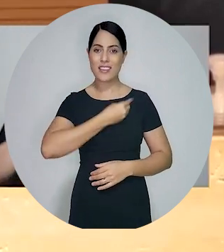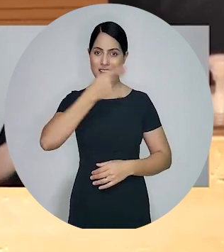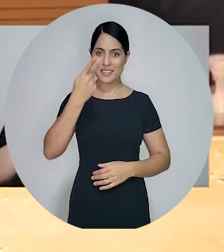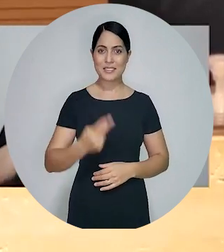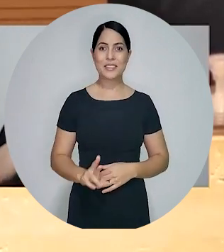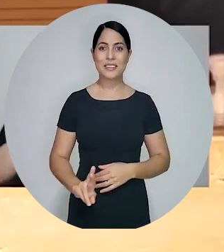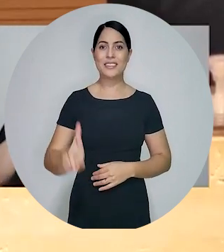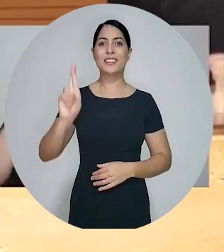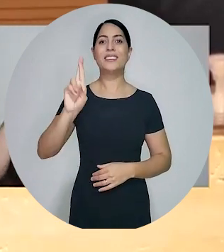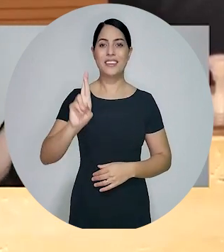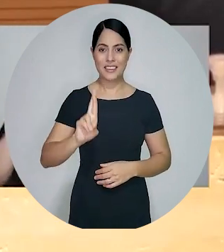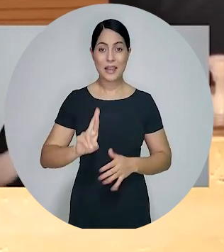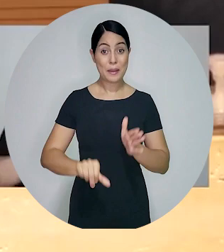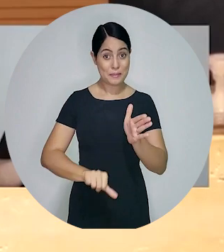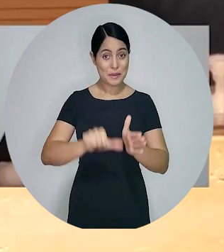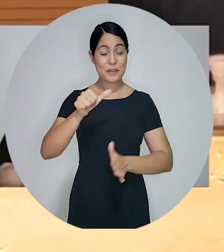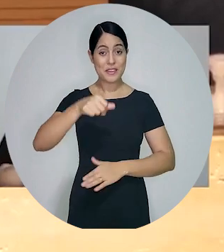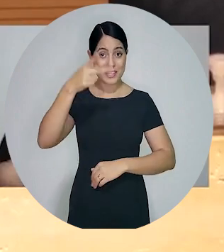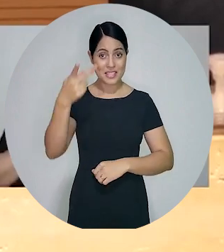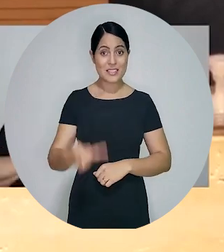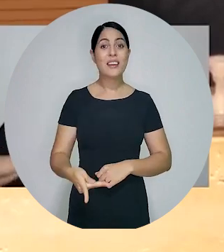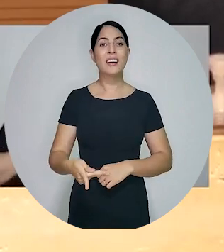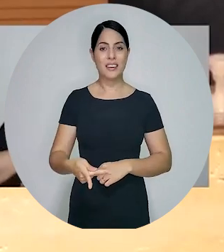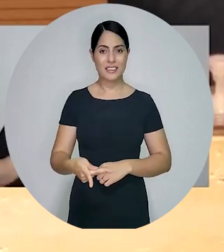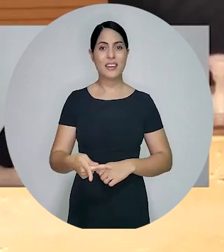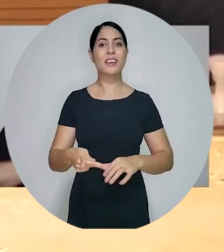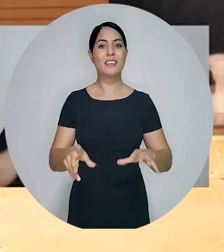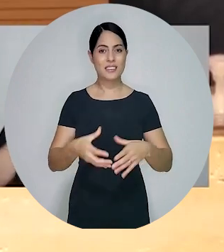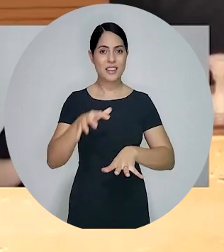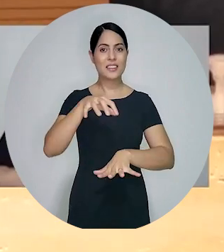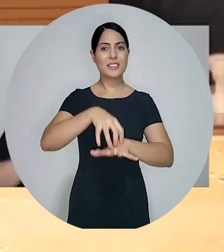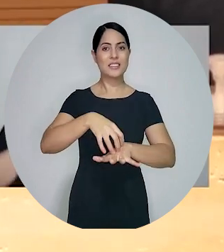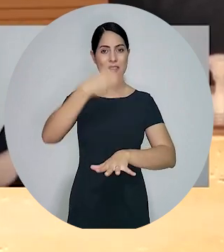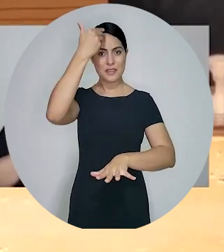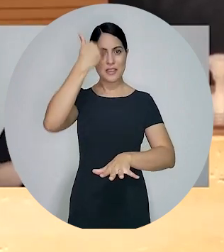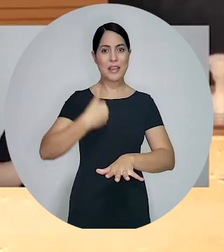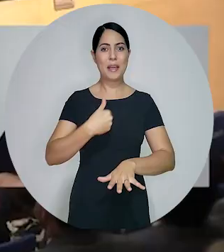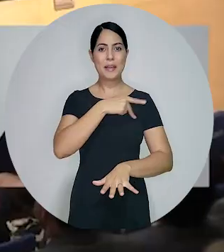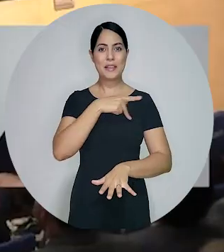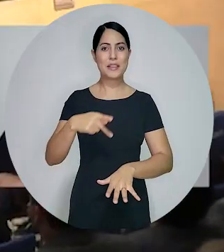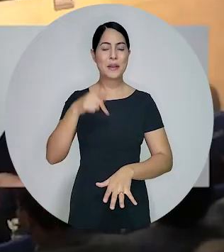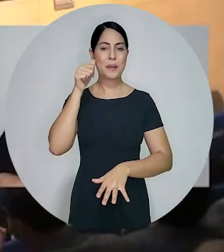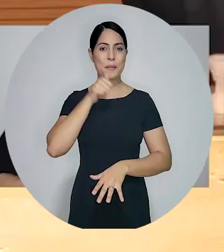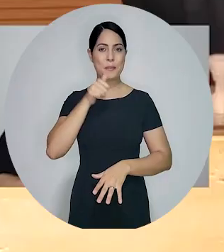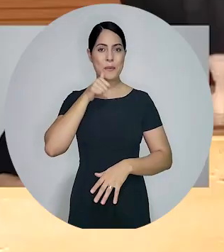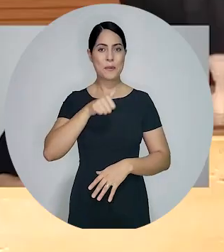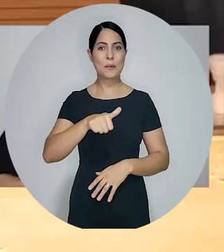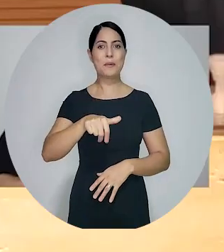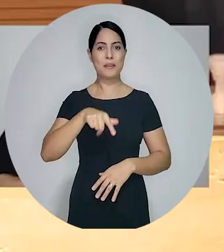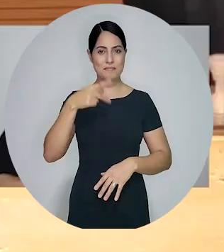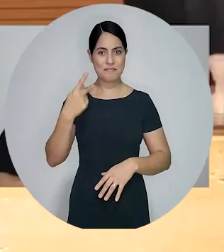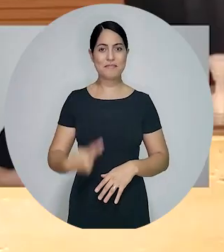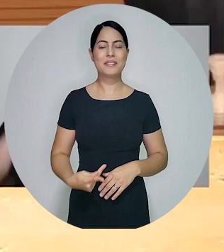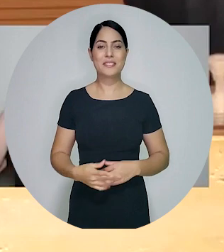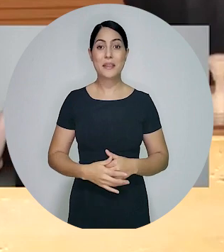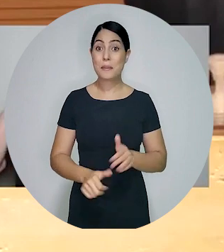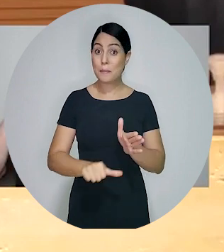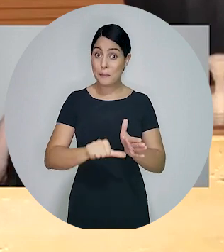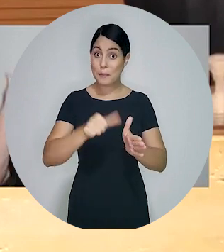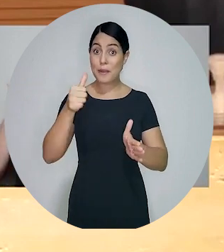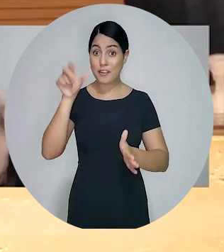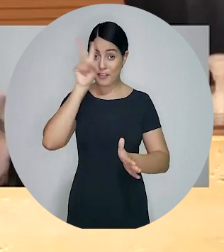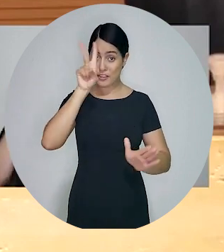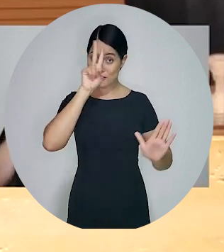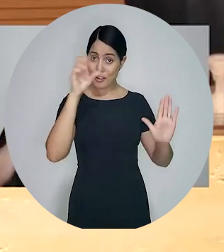representada. E pela primeira vez essa sessão é presidida por uma mulher. Isso é histórico, não só porque é a